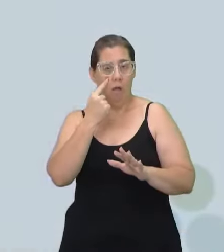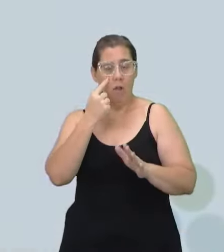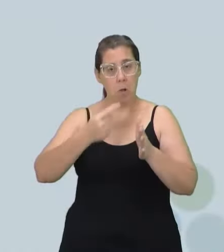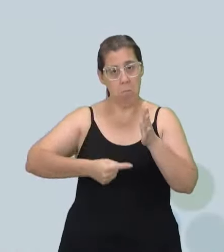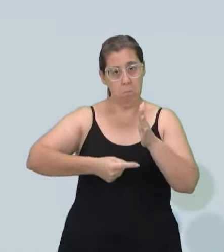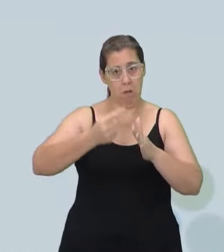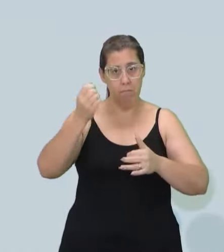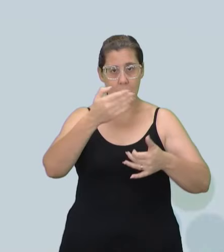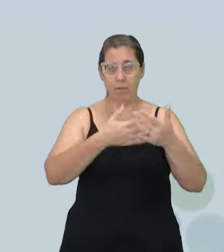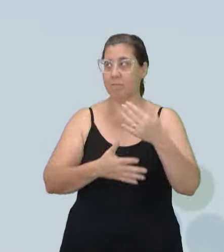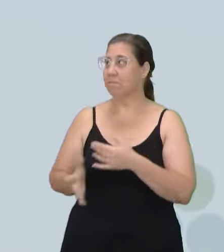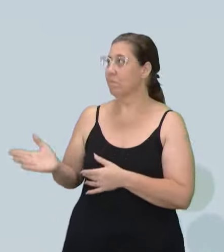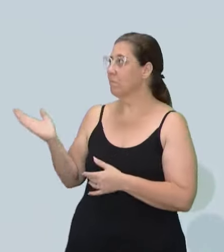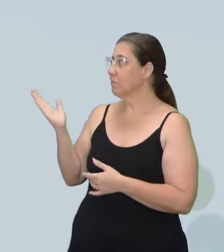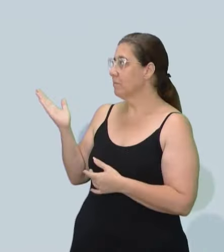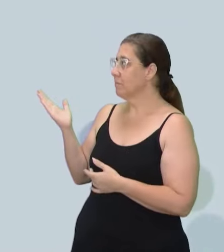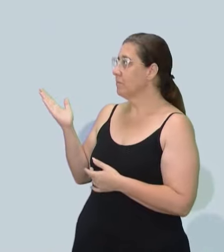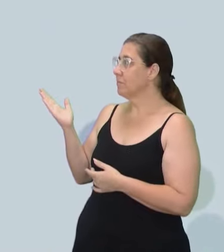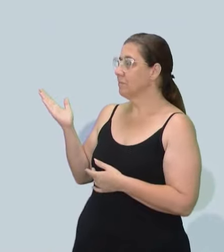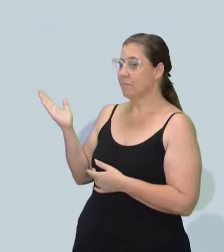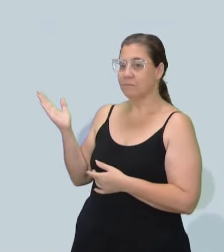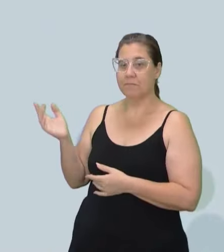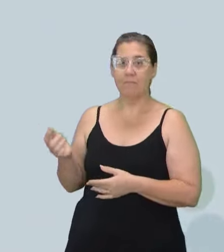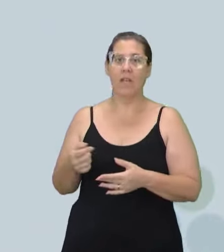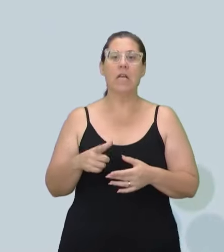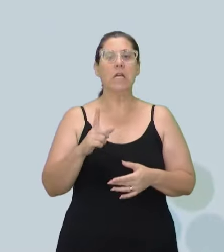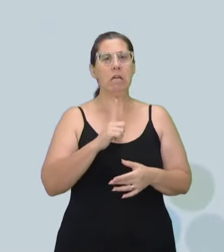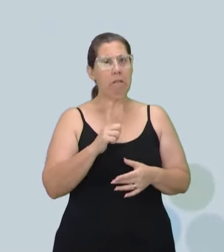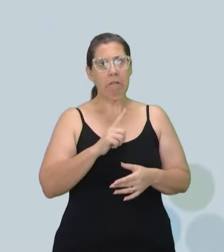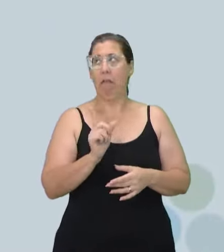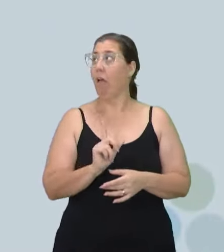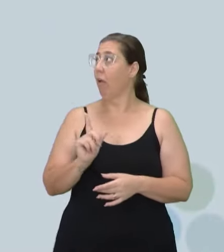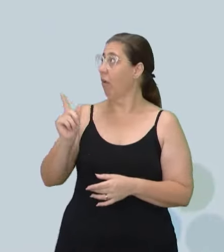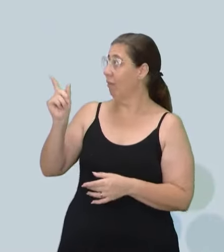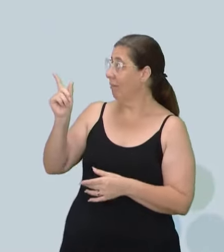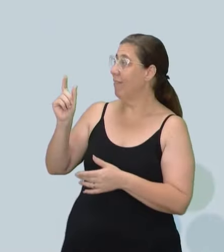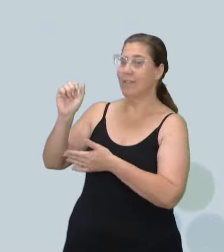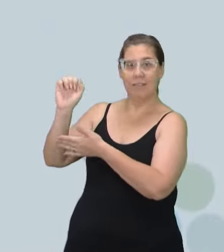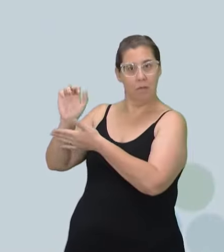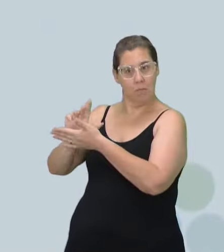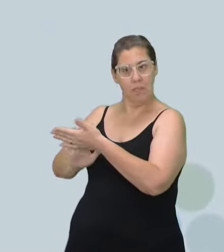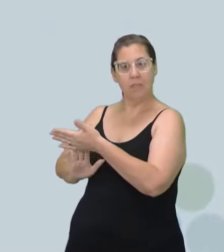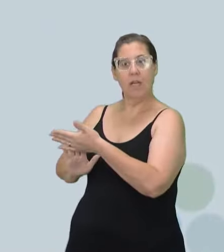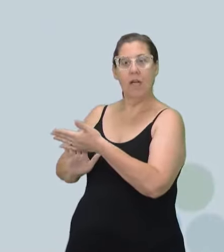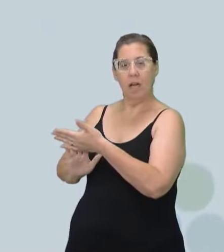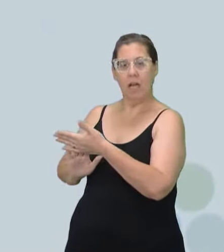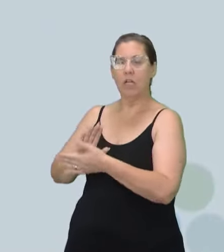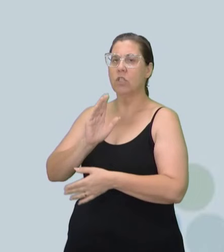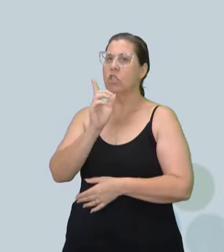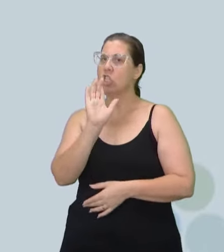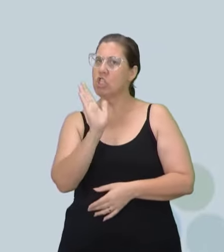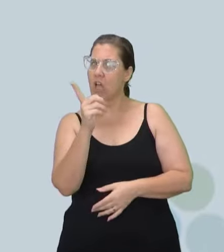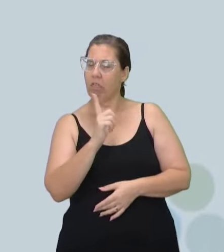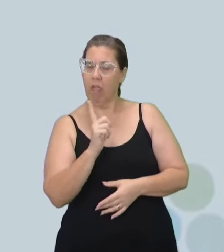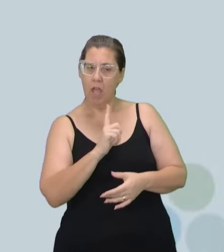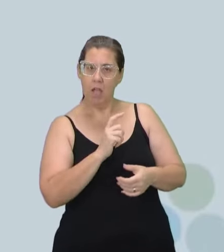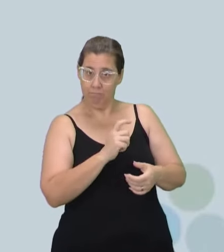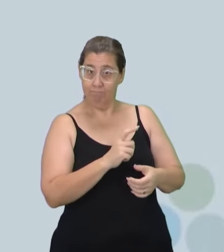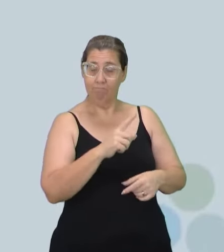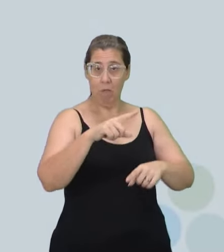primeiro slide aqui, só para constar, existe essa habilidade que está descrita no seu material de apoio, tá